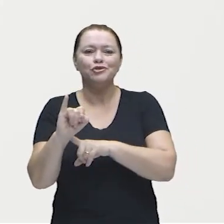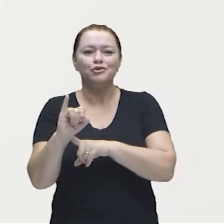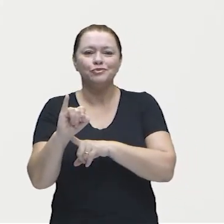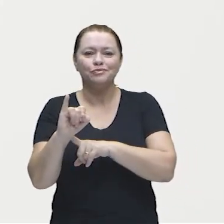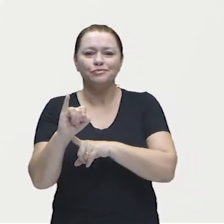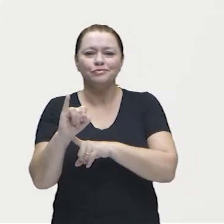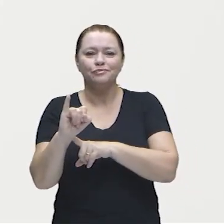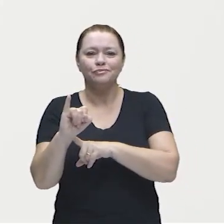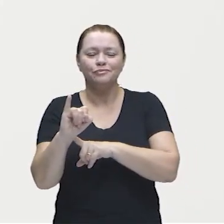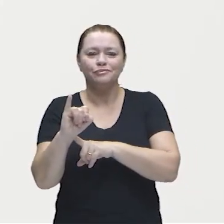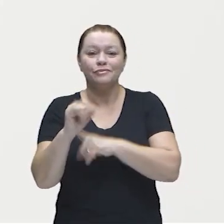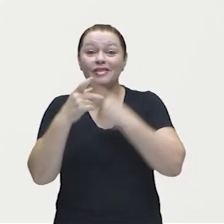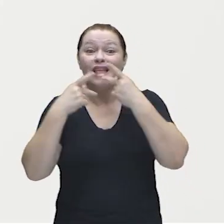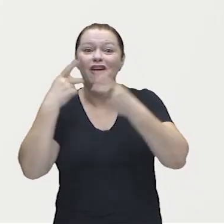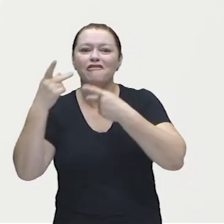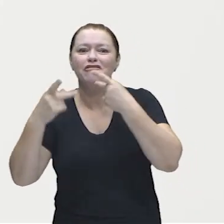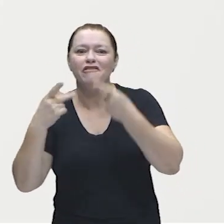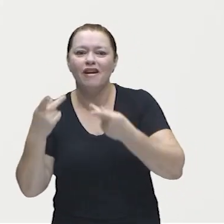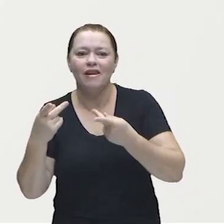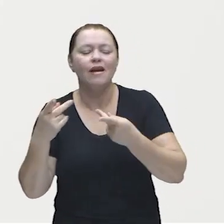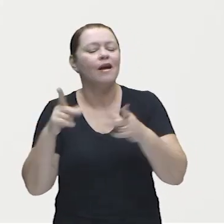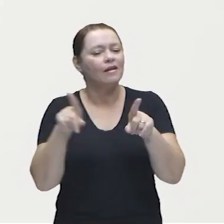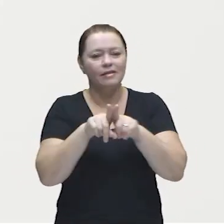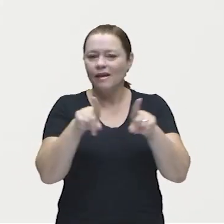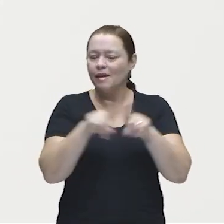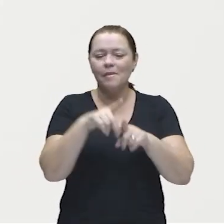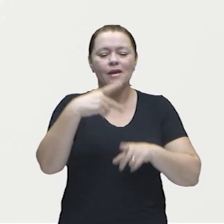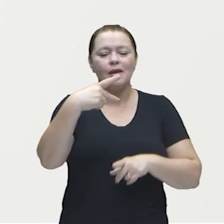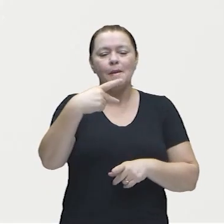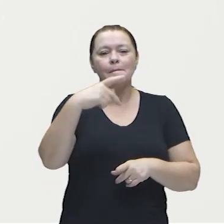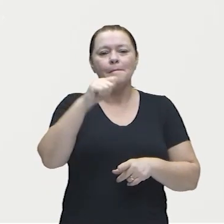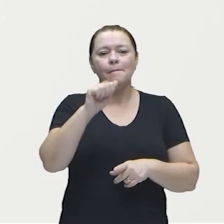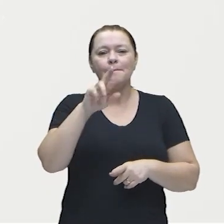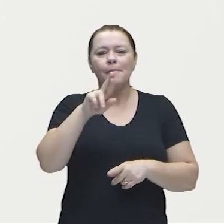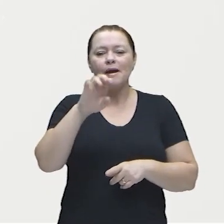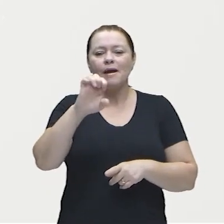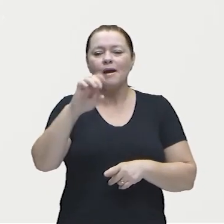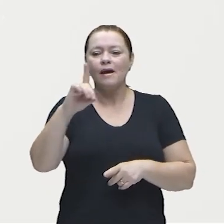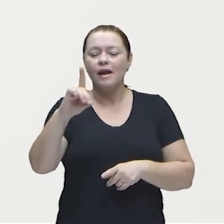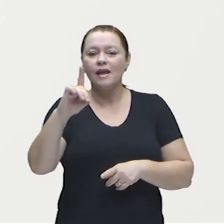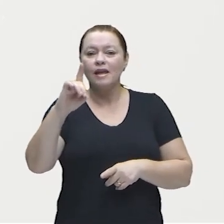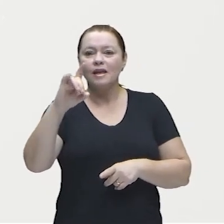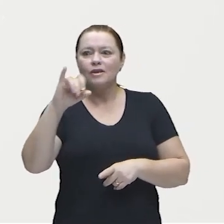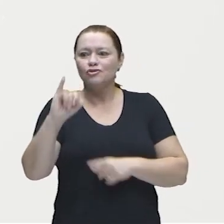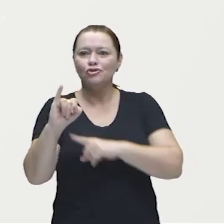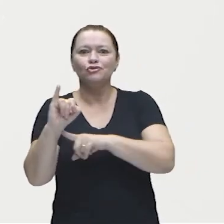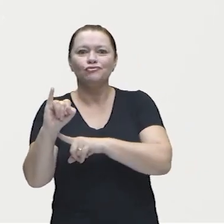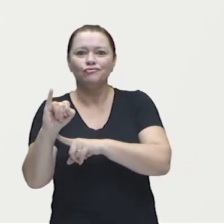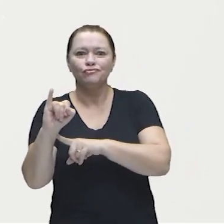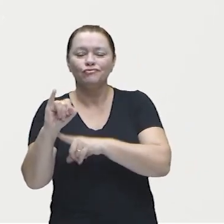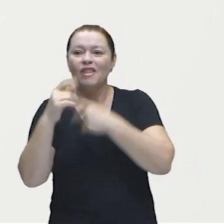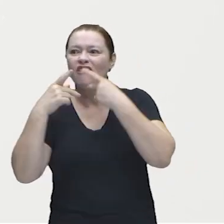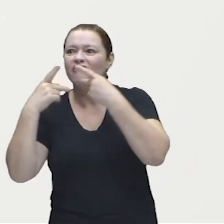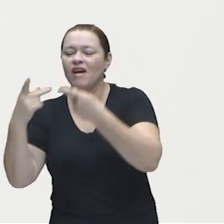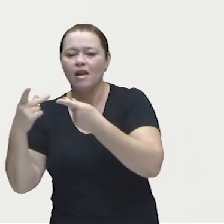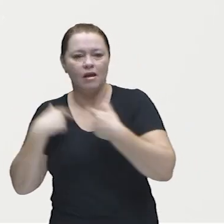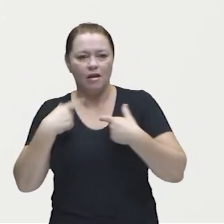I. E parede, o E também tem som de I. Eu não falo